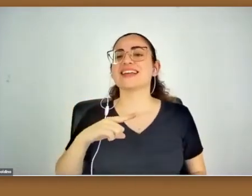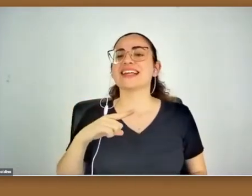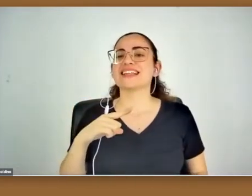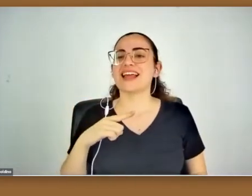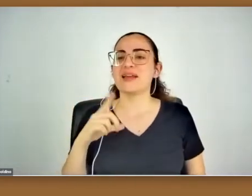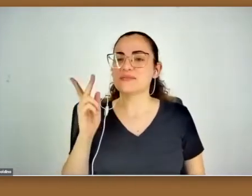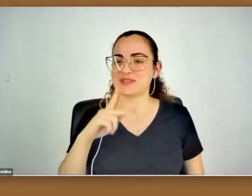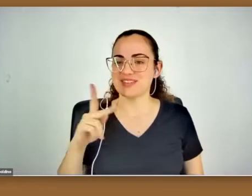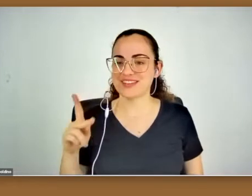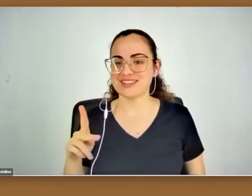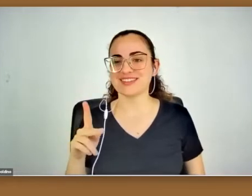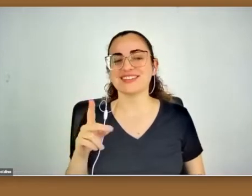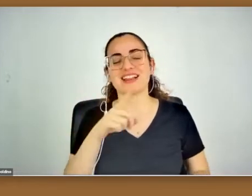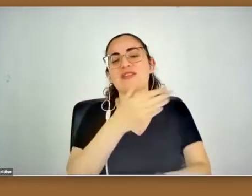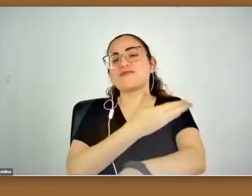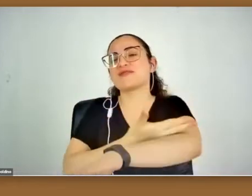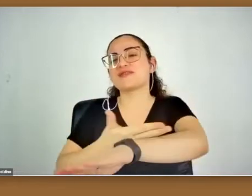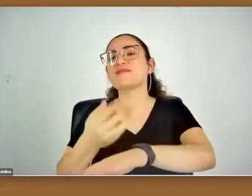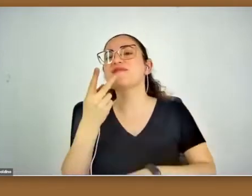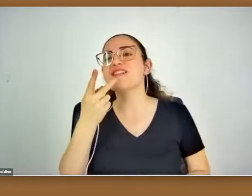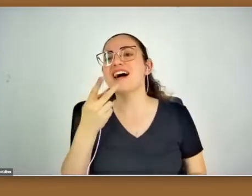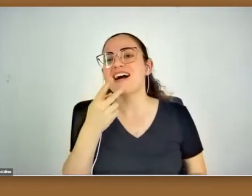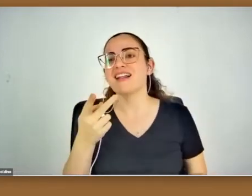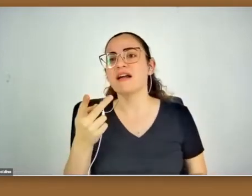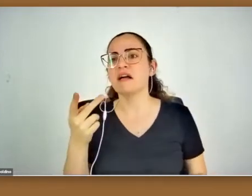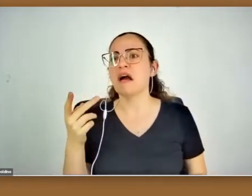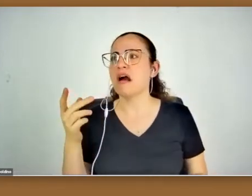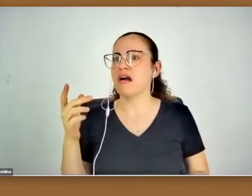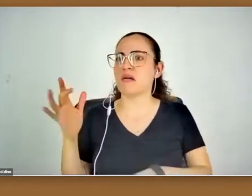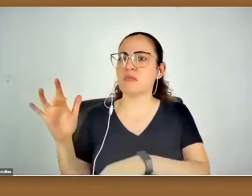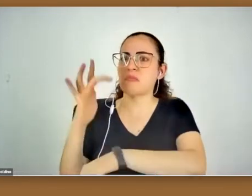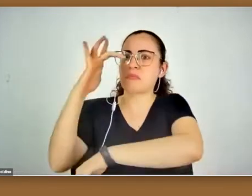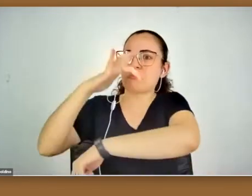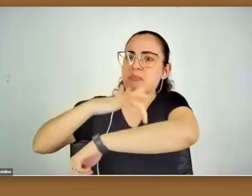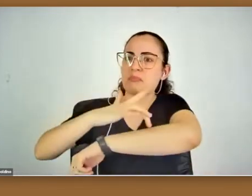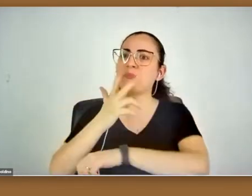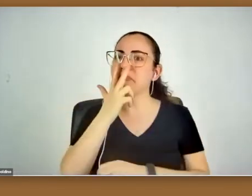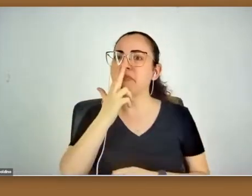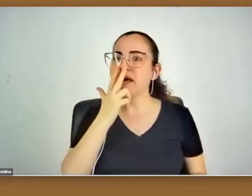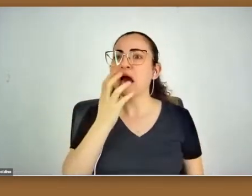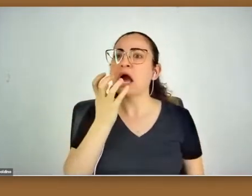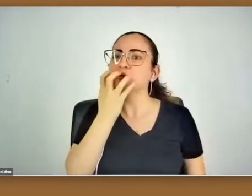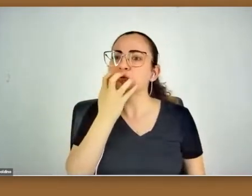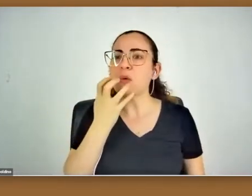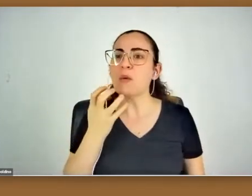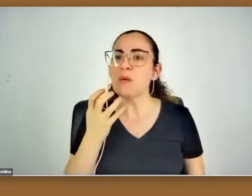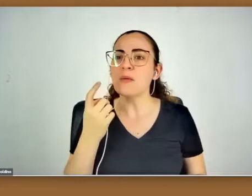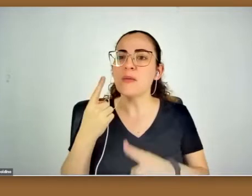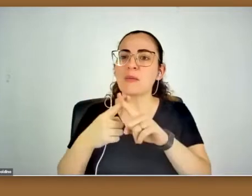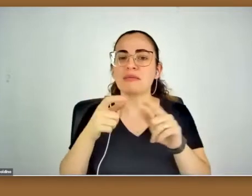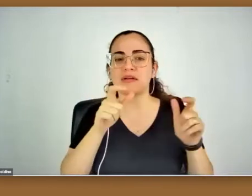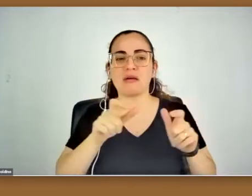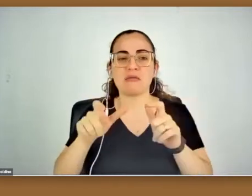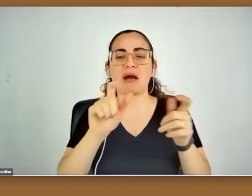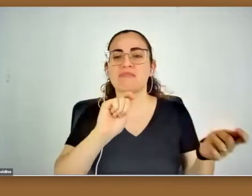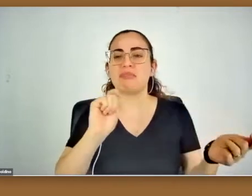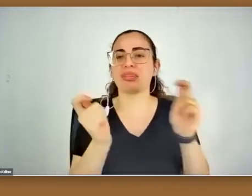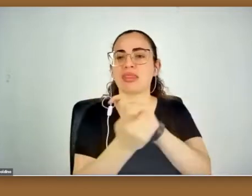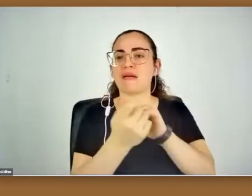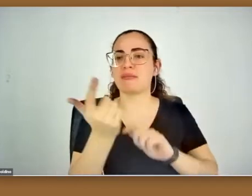muito adaptado ao nosso ambiente. E aí a gente tem principalmente, né, esse ambiente que